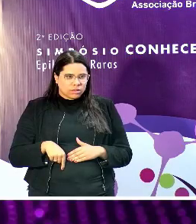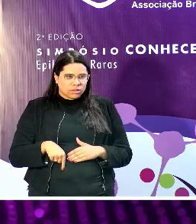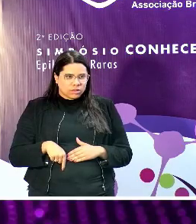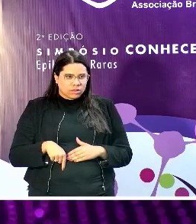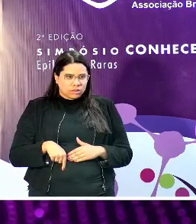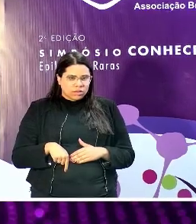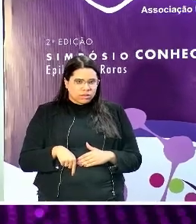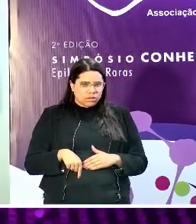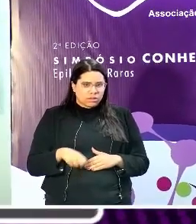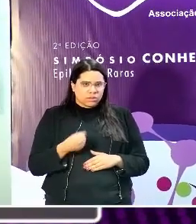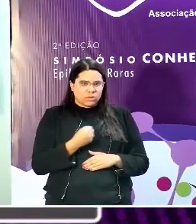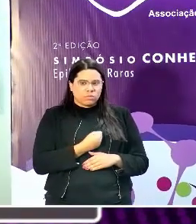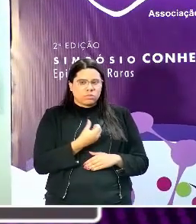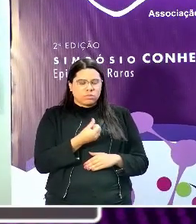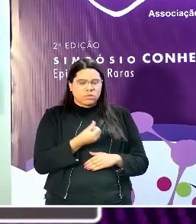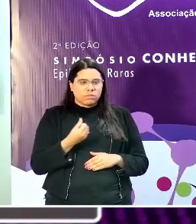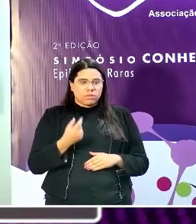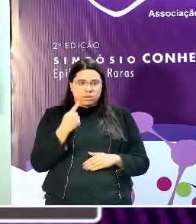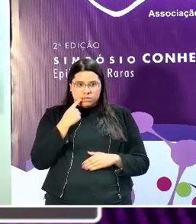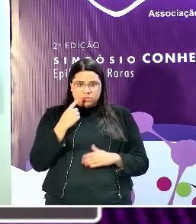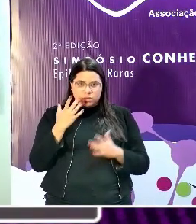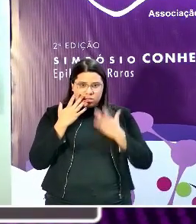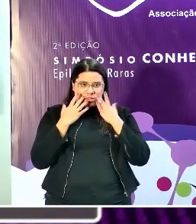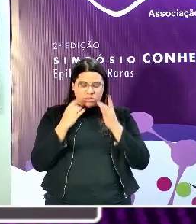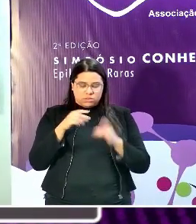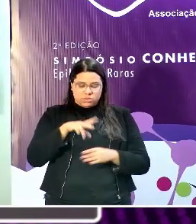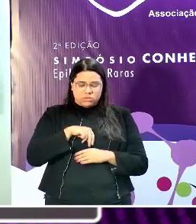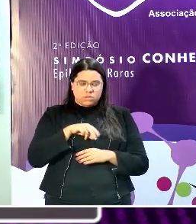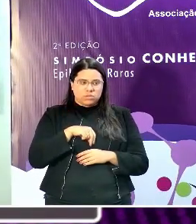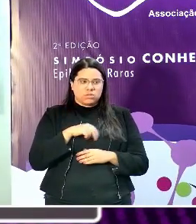O número fica bem do lado do nome de vocês.